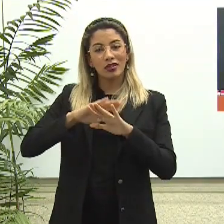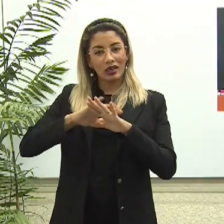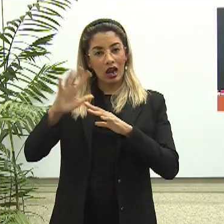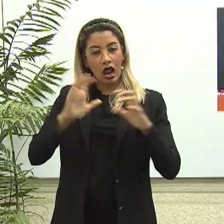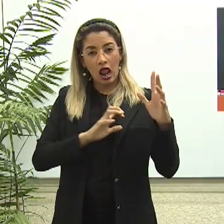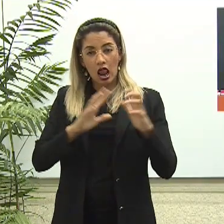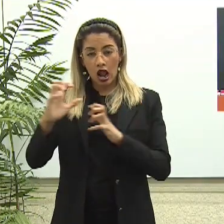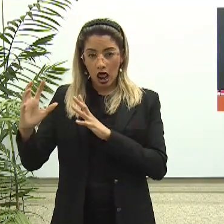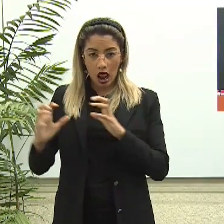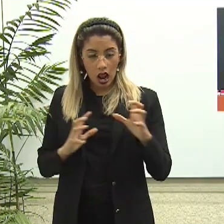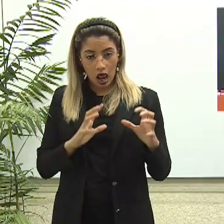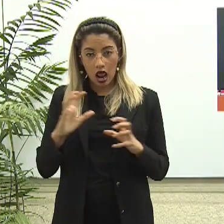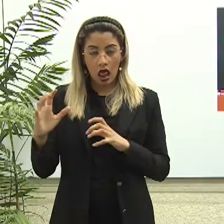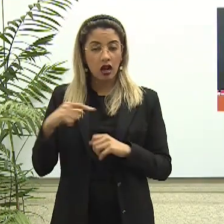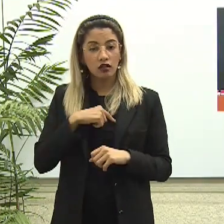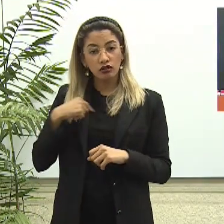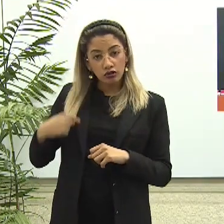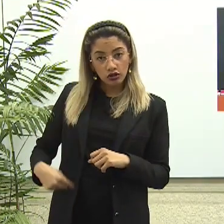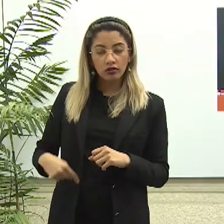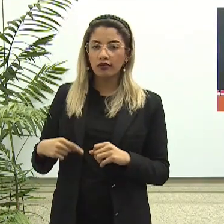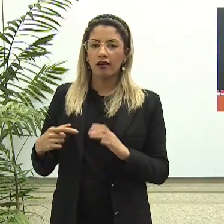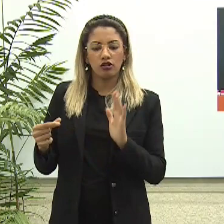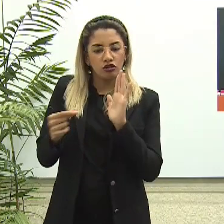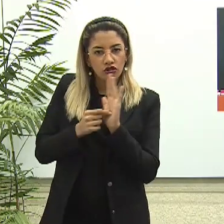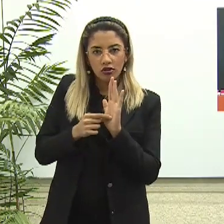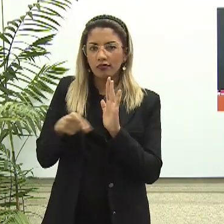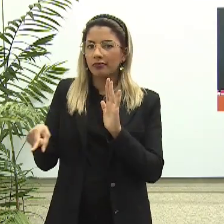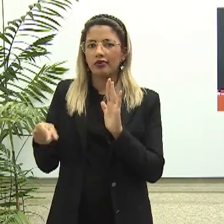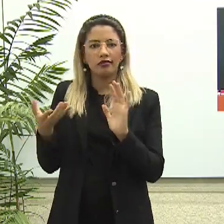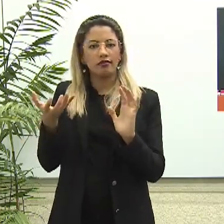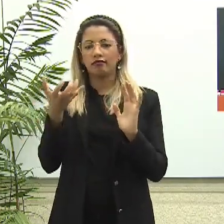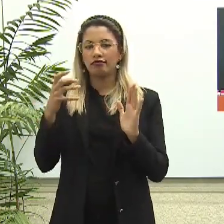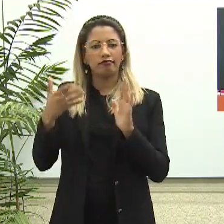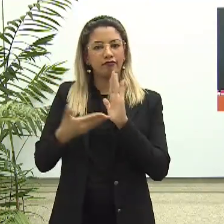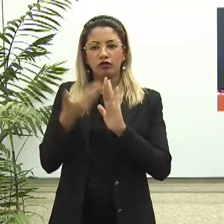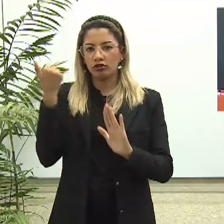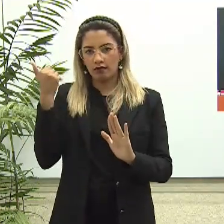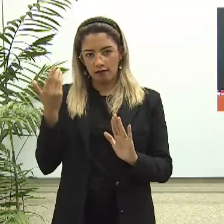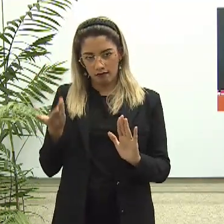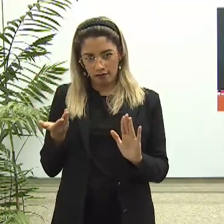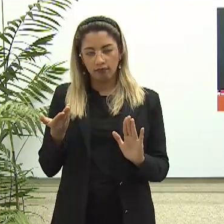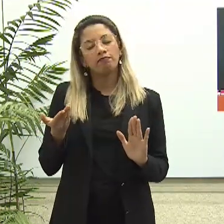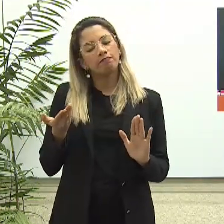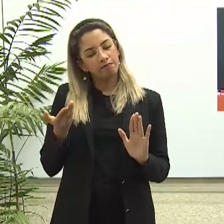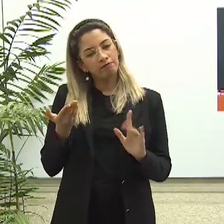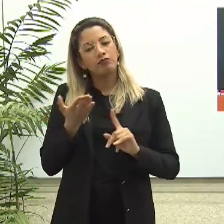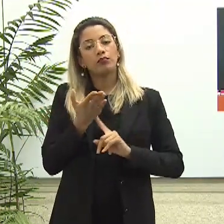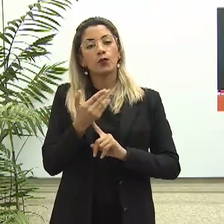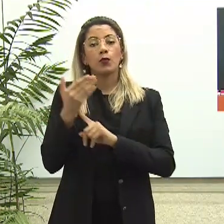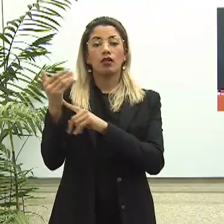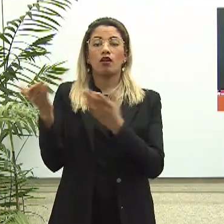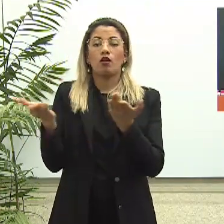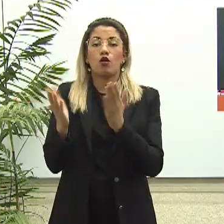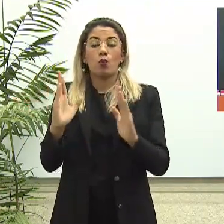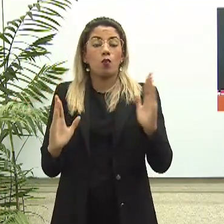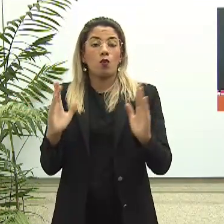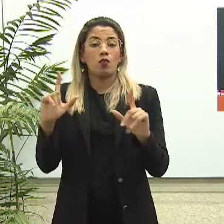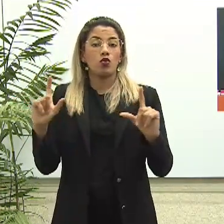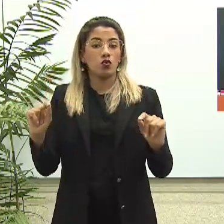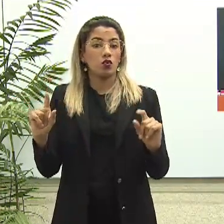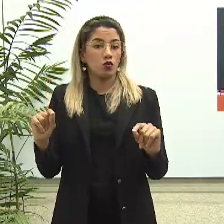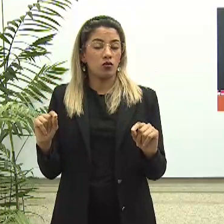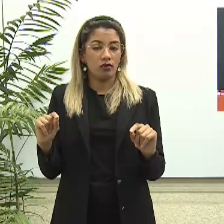guerra sobre semicondutores então a tecnologia ela tá vivendo um momento que